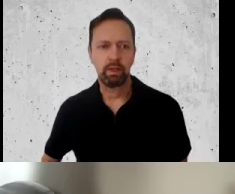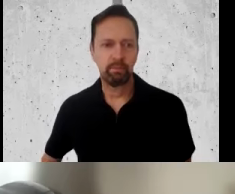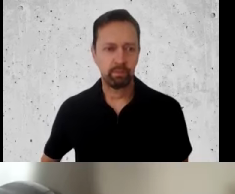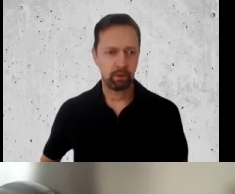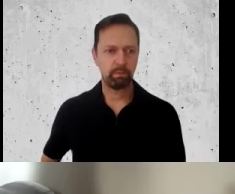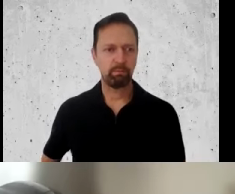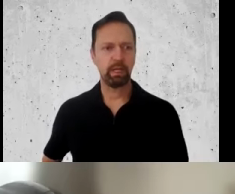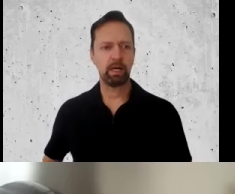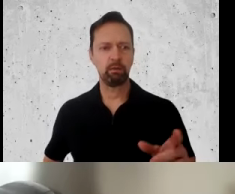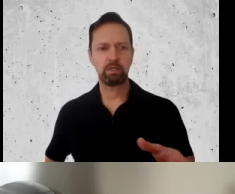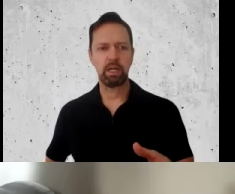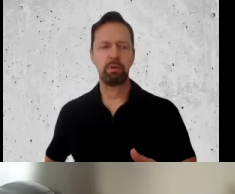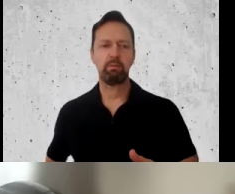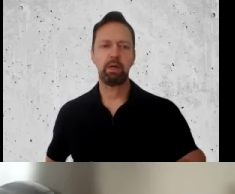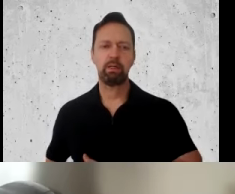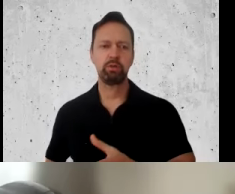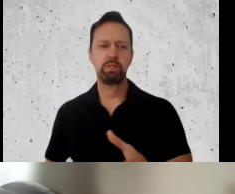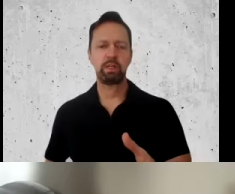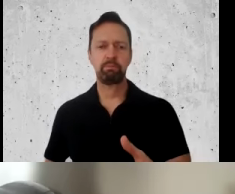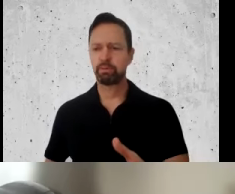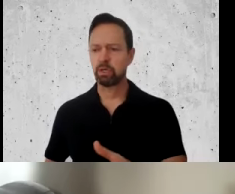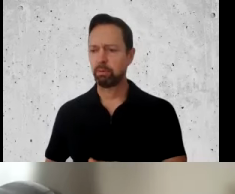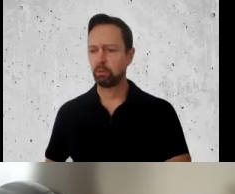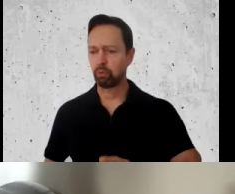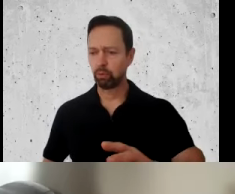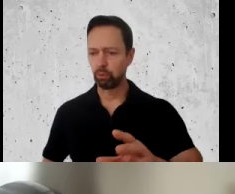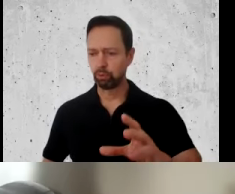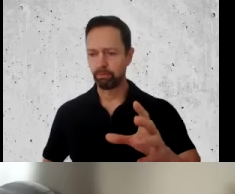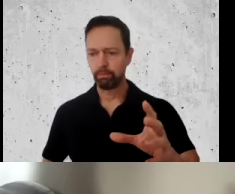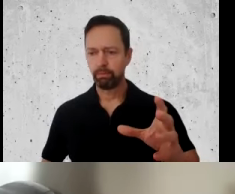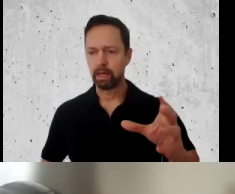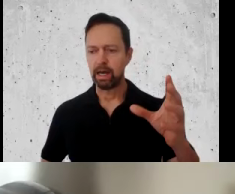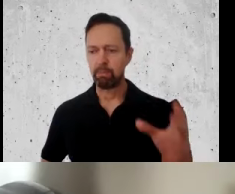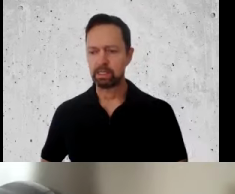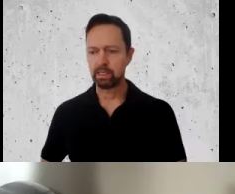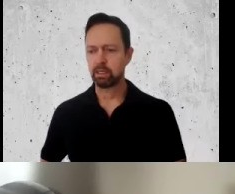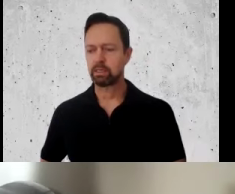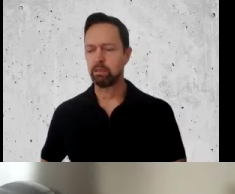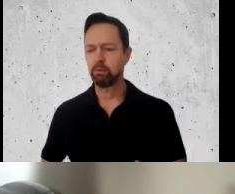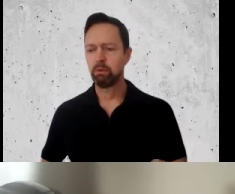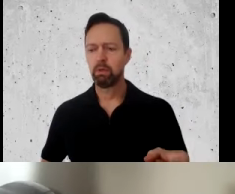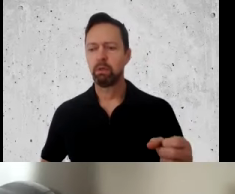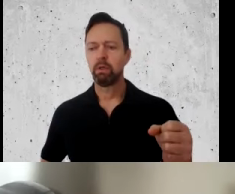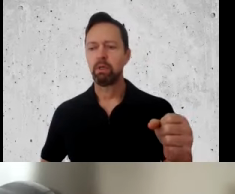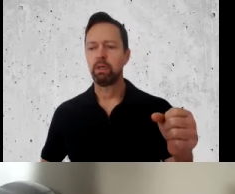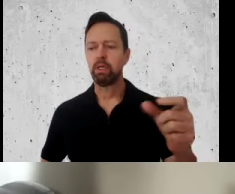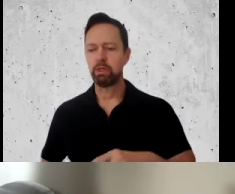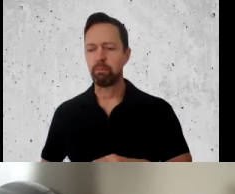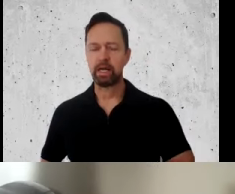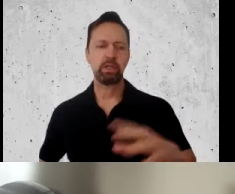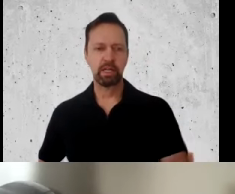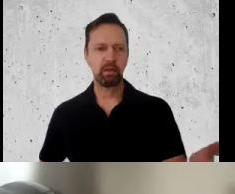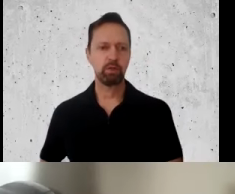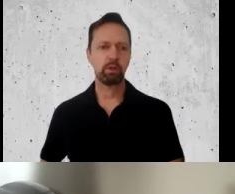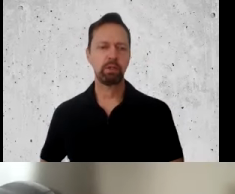Ok. Obrigado, Luiz Guilherme. Deixa eu dizer só primeiro a apresentação e